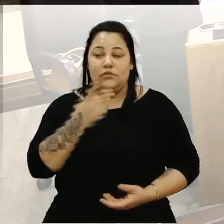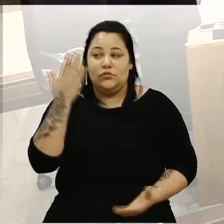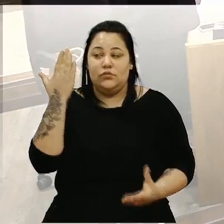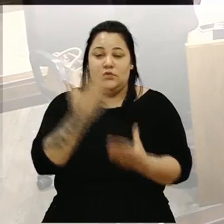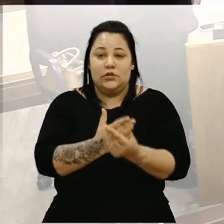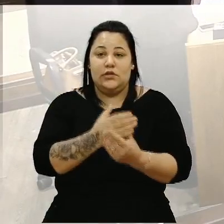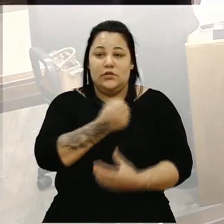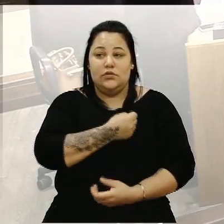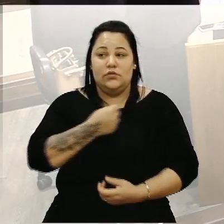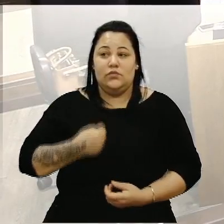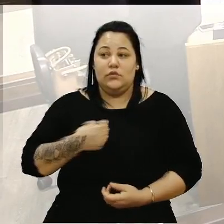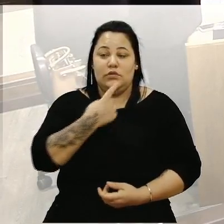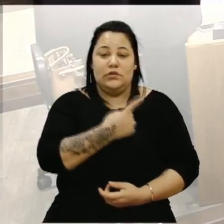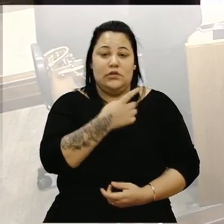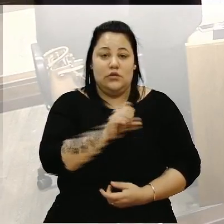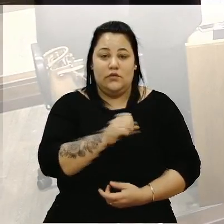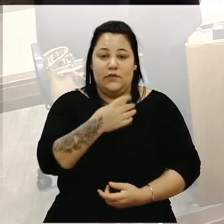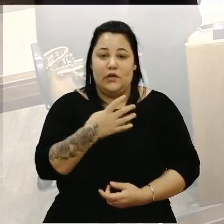número